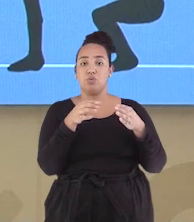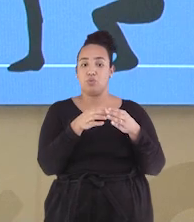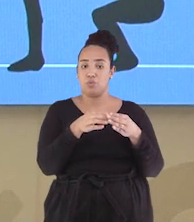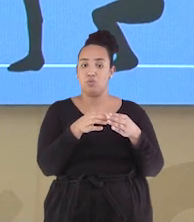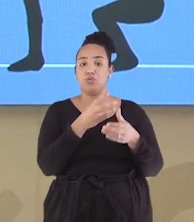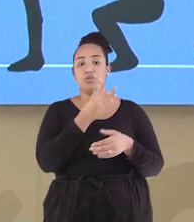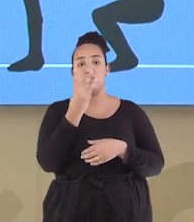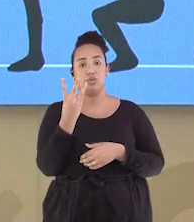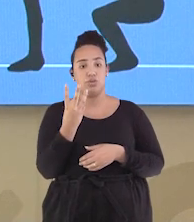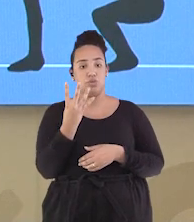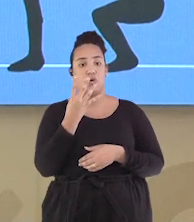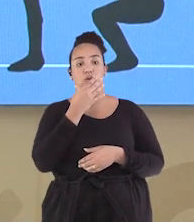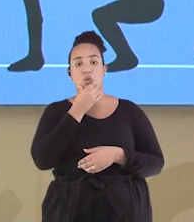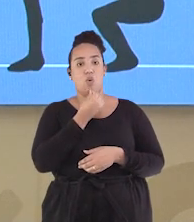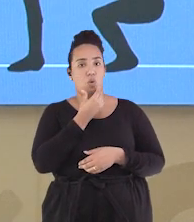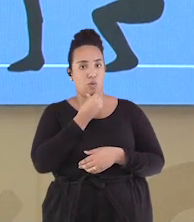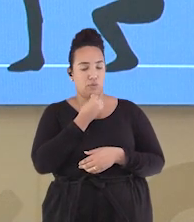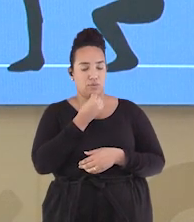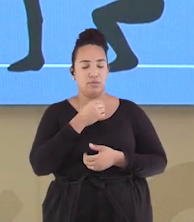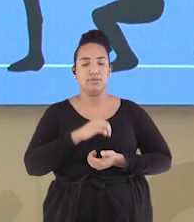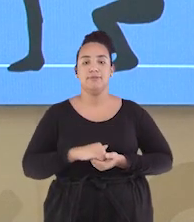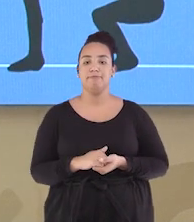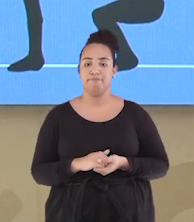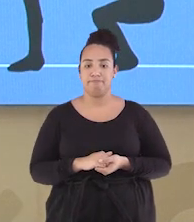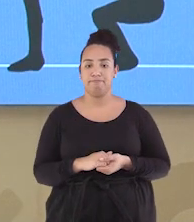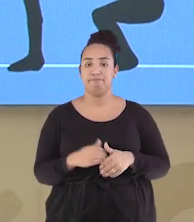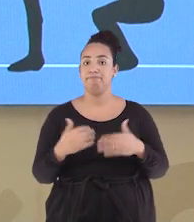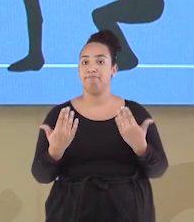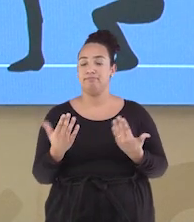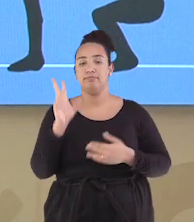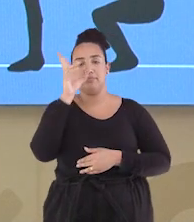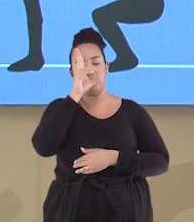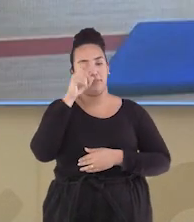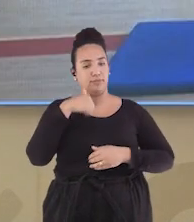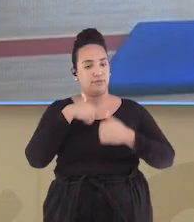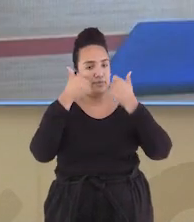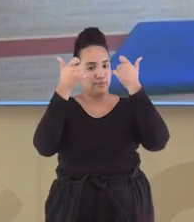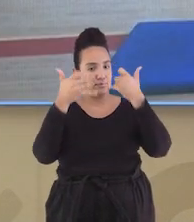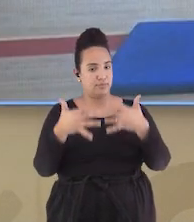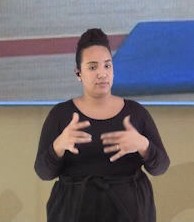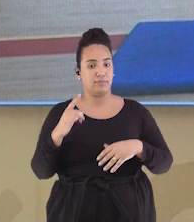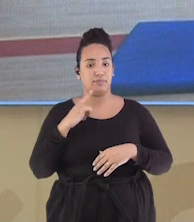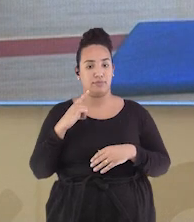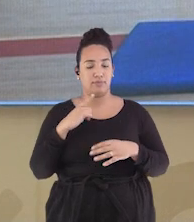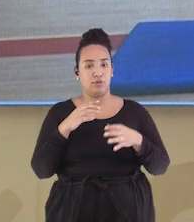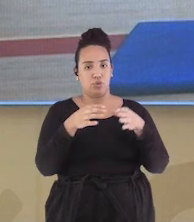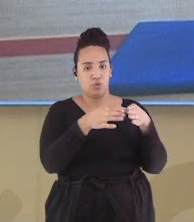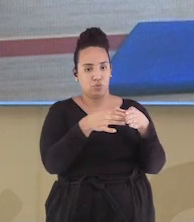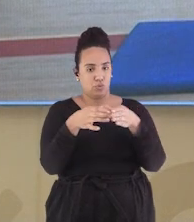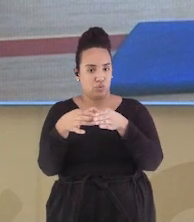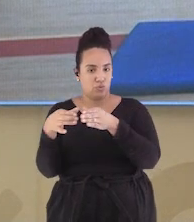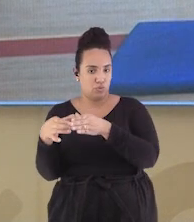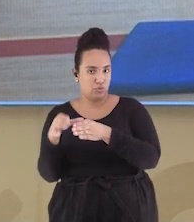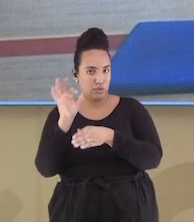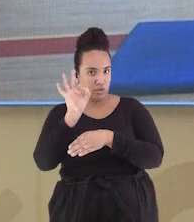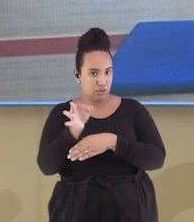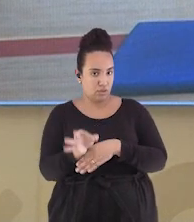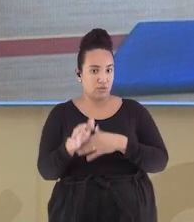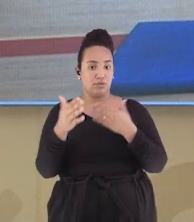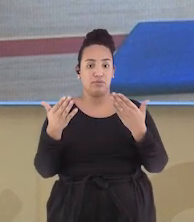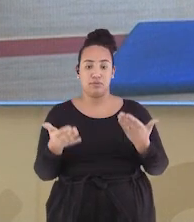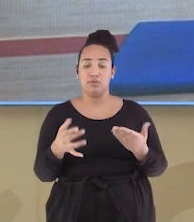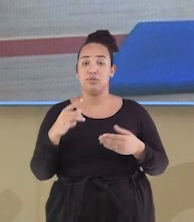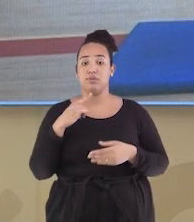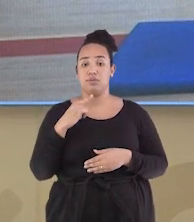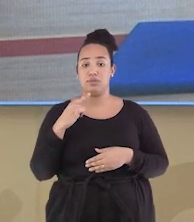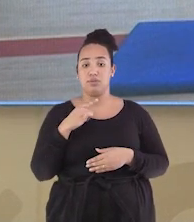masculino, composto por 4 homens. Eu acabei de falar que existem as categorias, certo? Dentro dessas